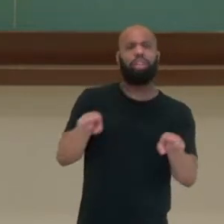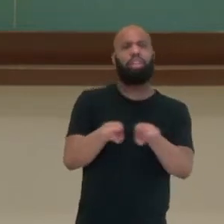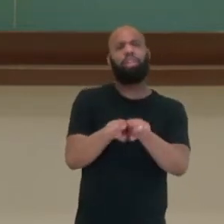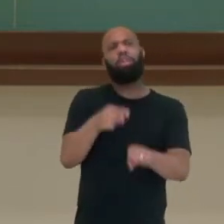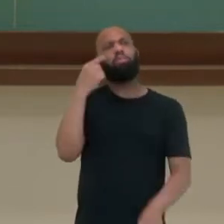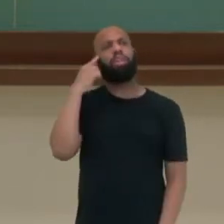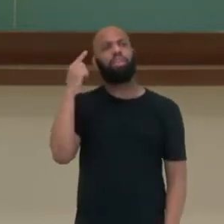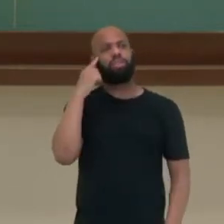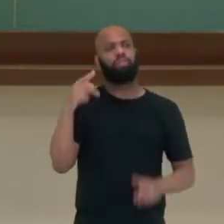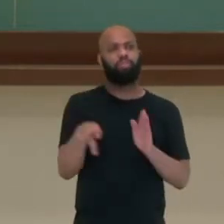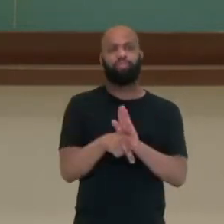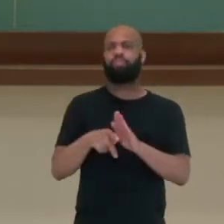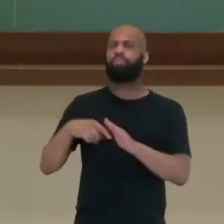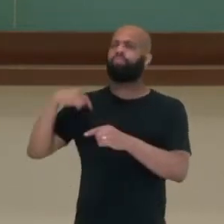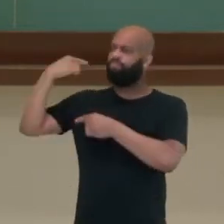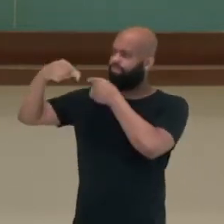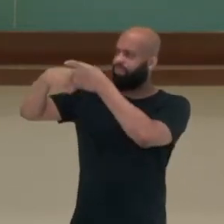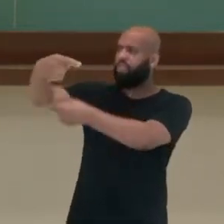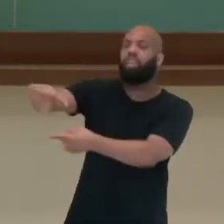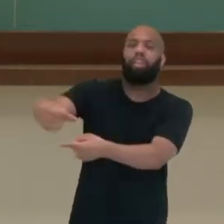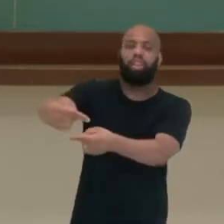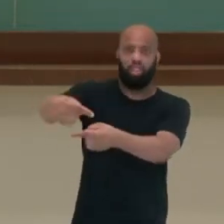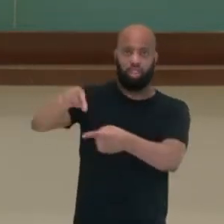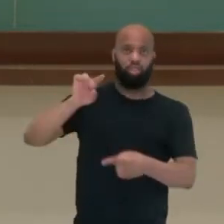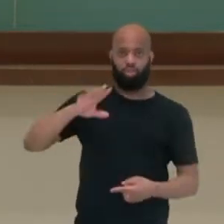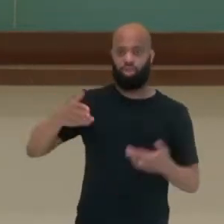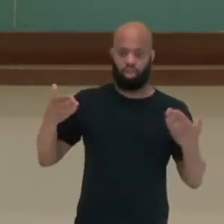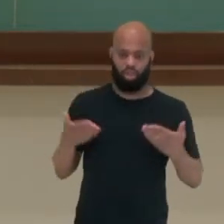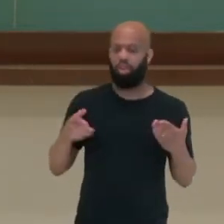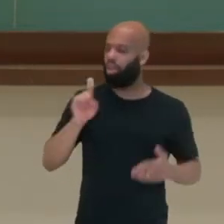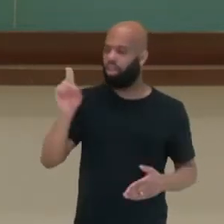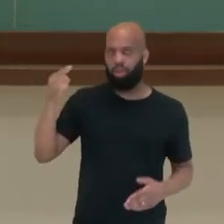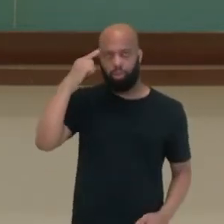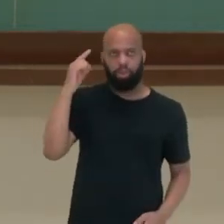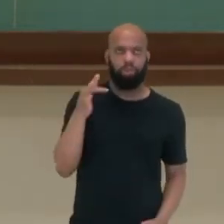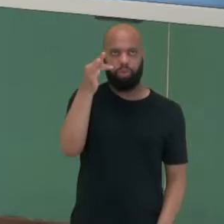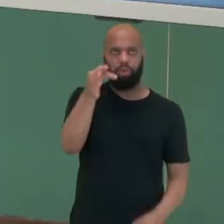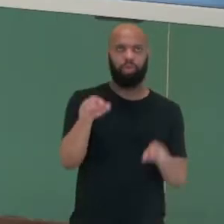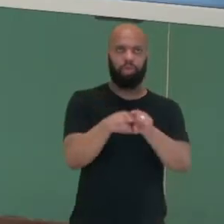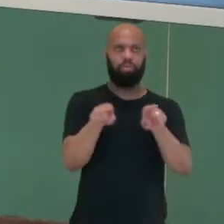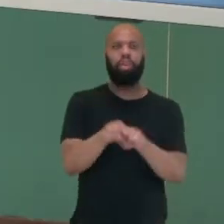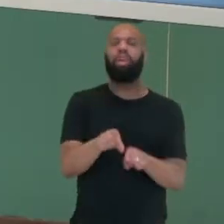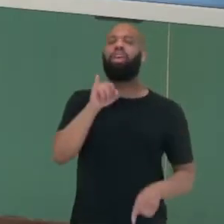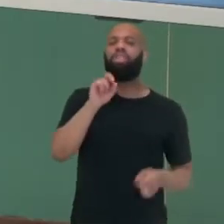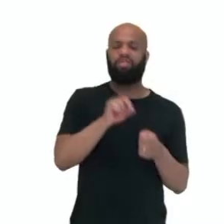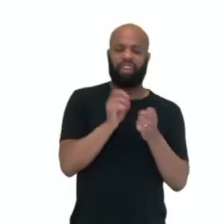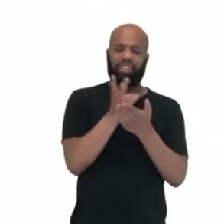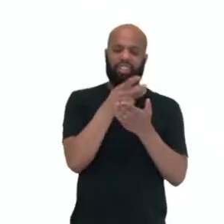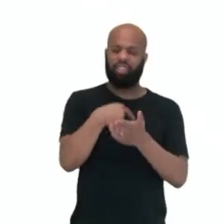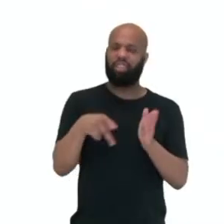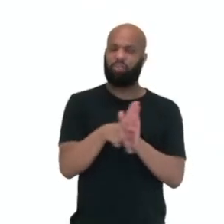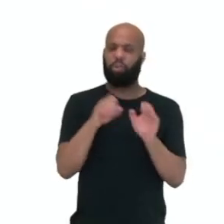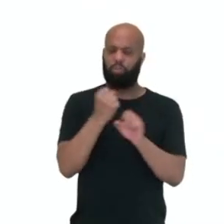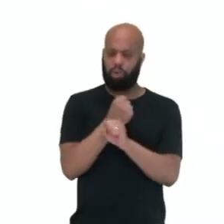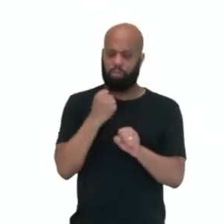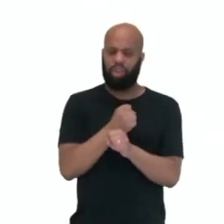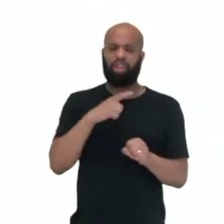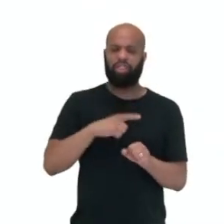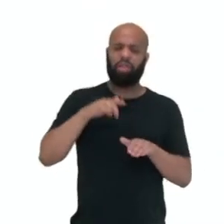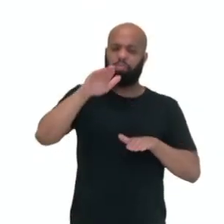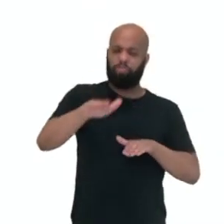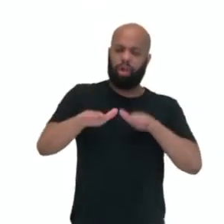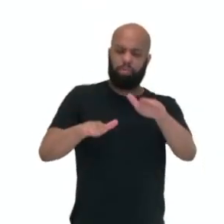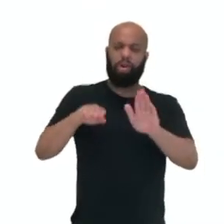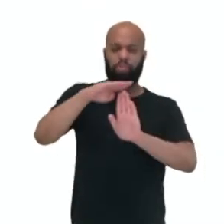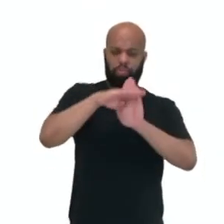pensando nas gerações futuras e não só no presente. Ao projetar uma obra, muitos passos são